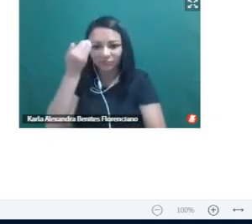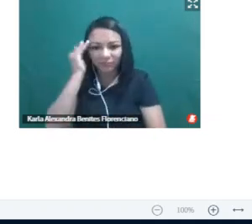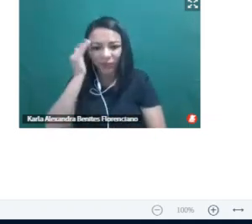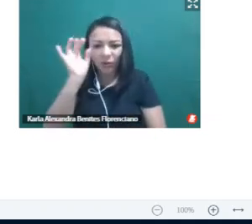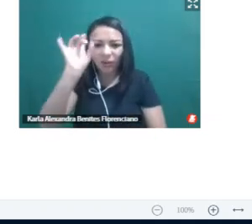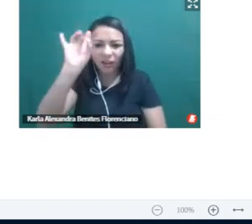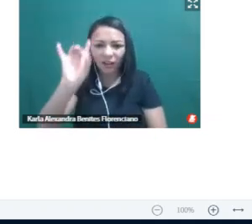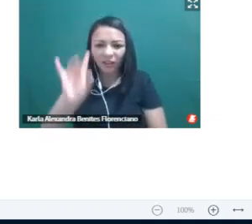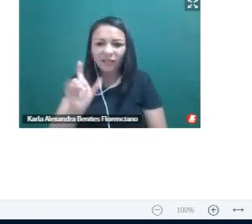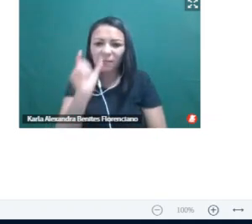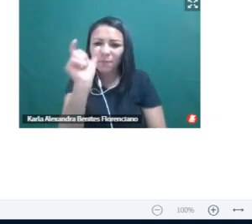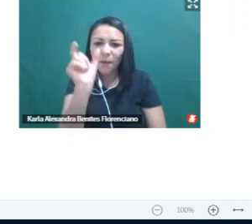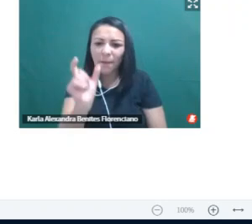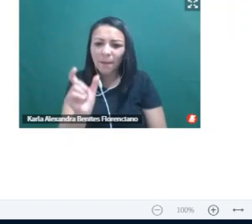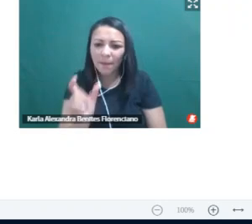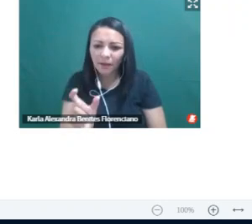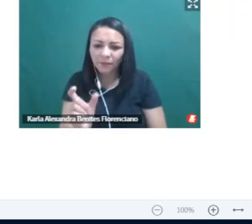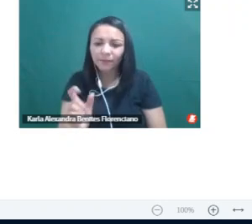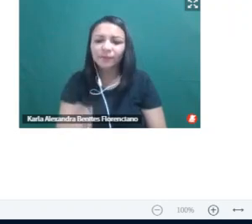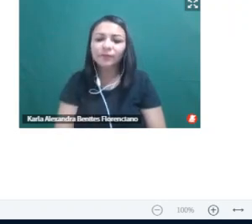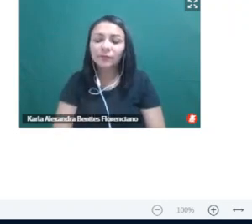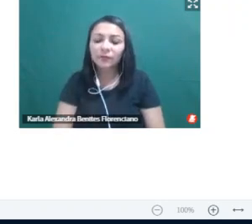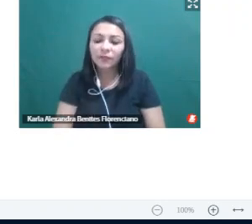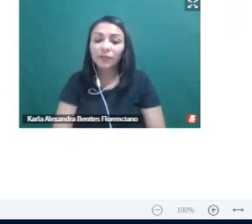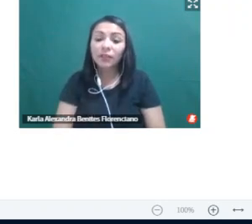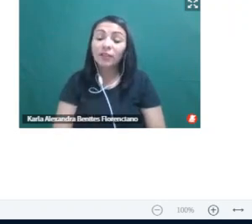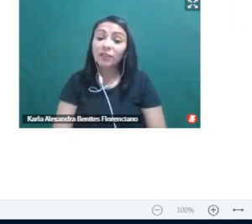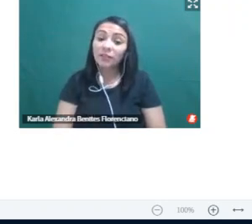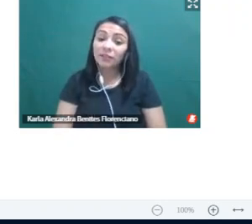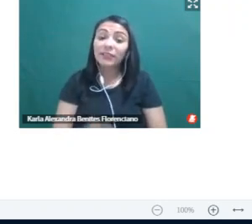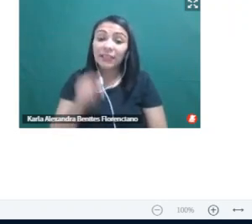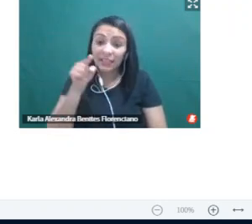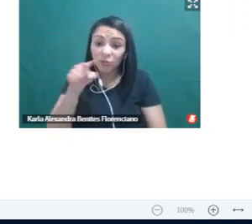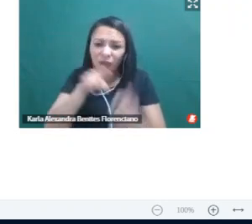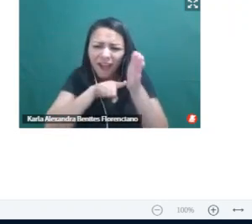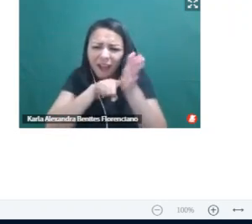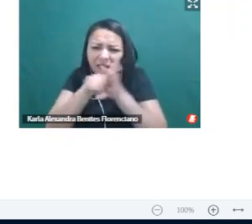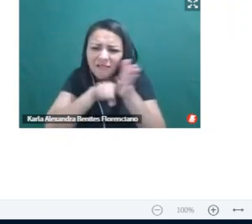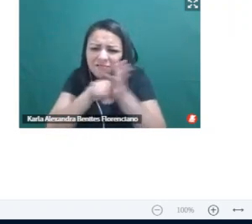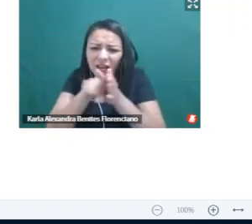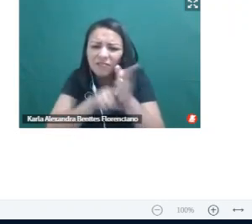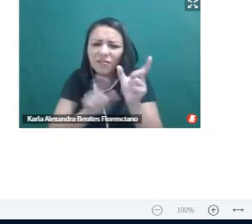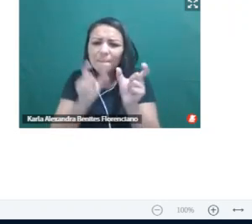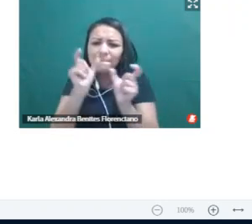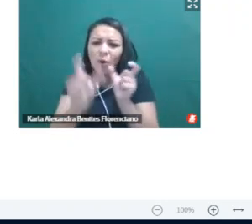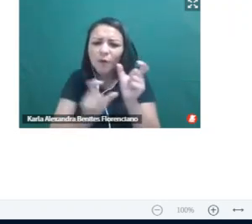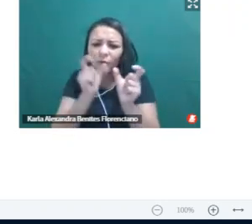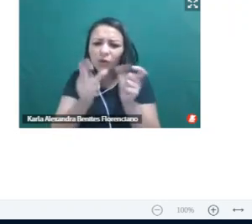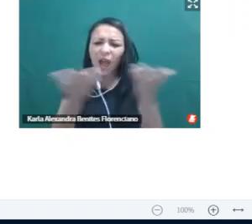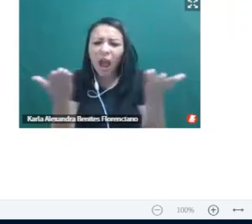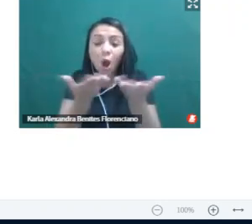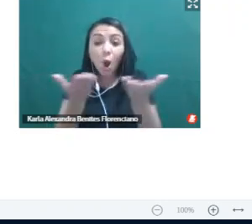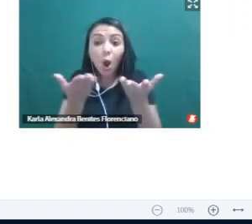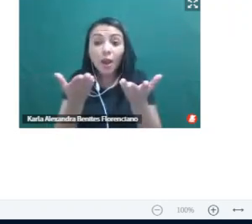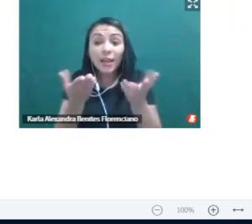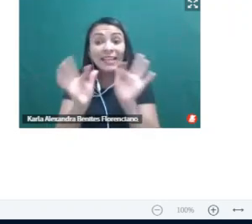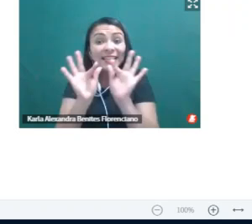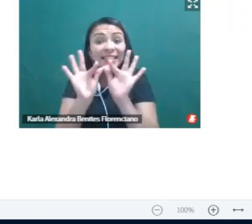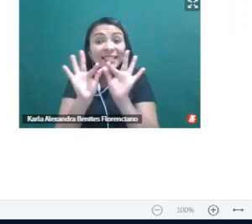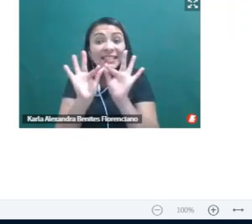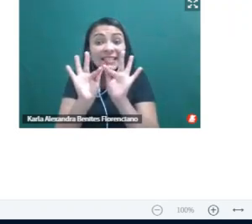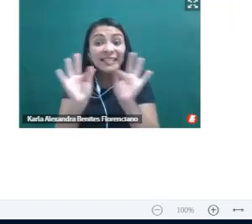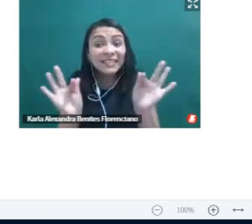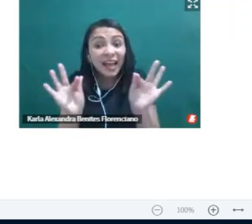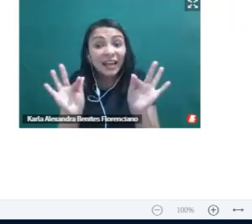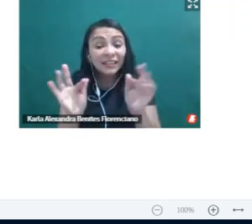Muito bem. Isso, análise morfológica. Análise sintática. Começo. Quem é o